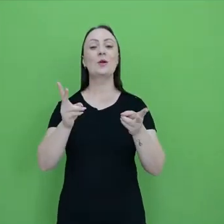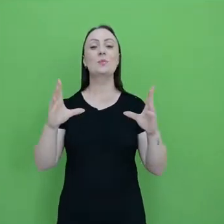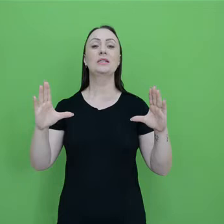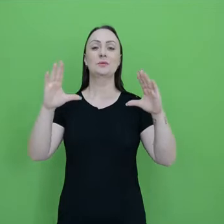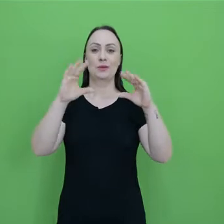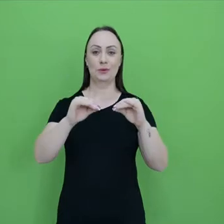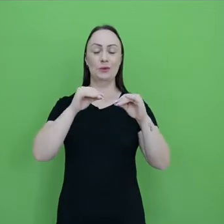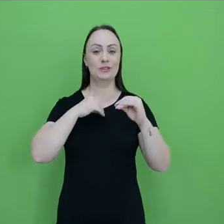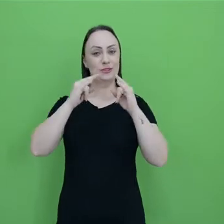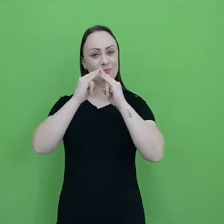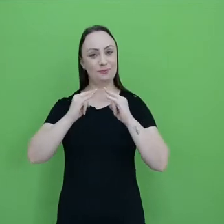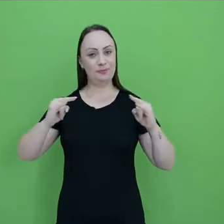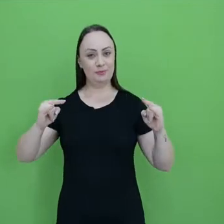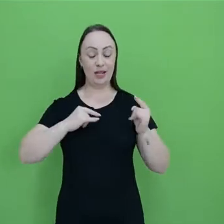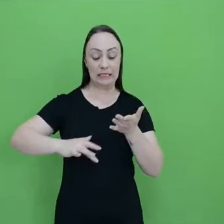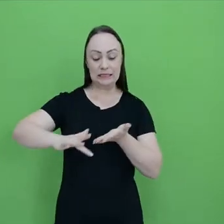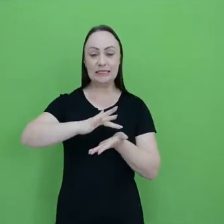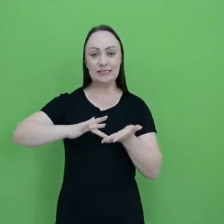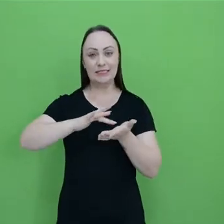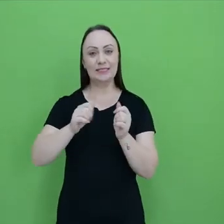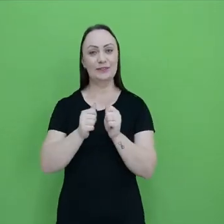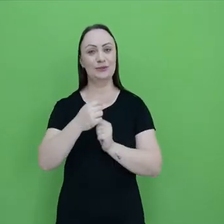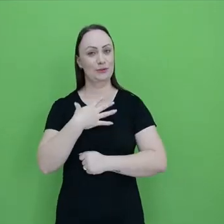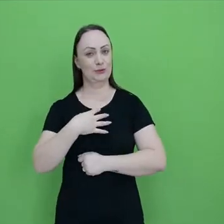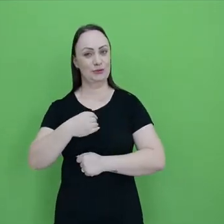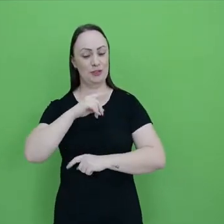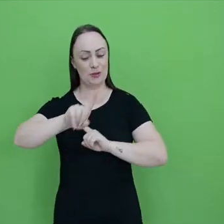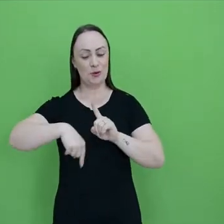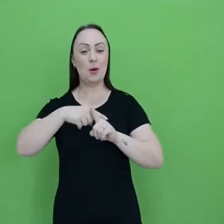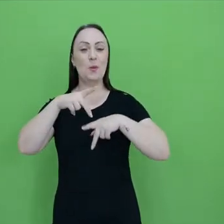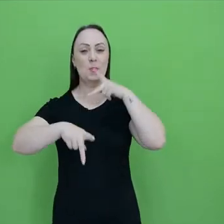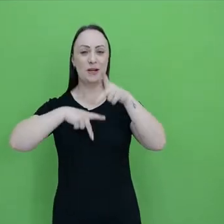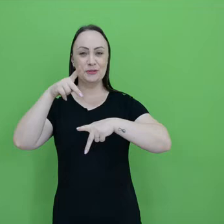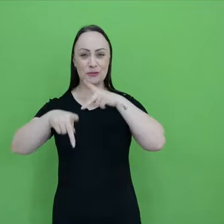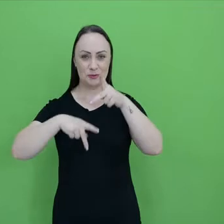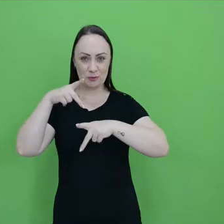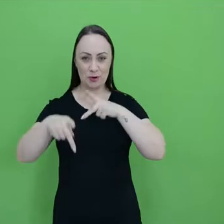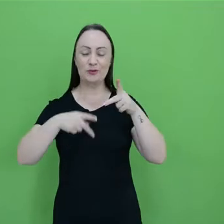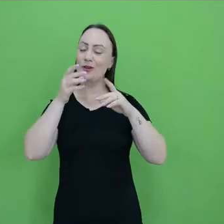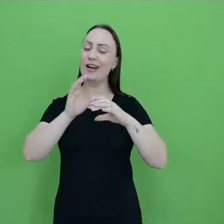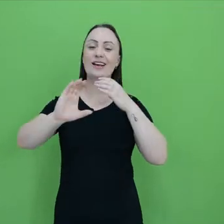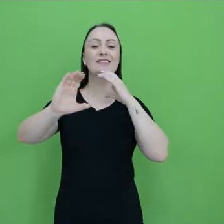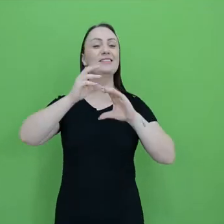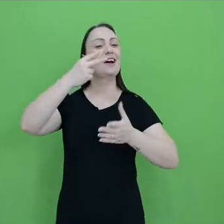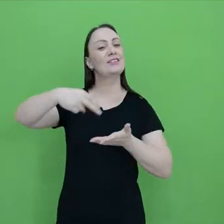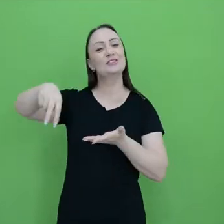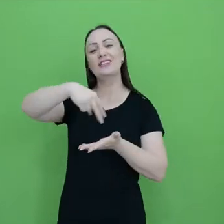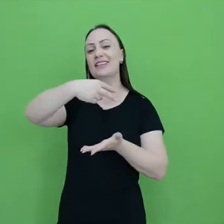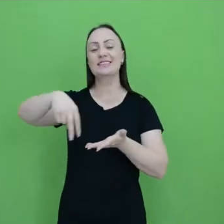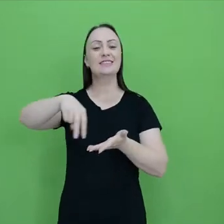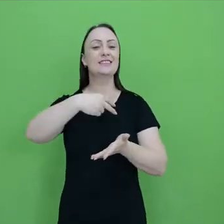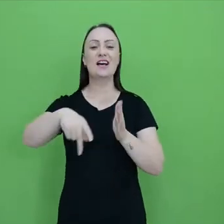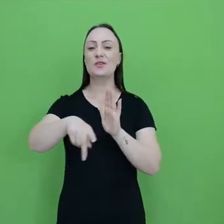a cigana e seus filhos, mas o povo todo que lá vivia, cantaram e dançaram ao redor